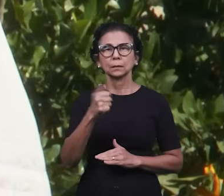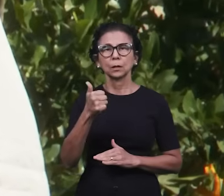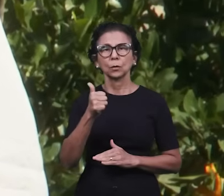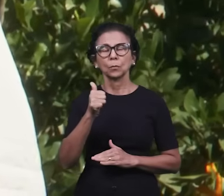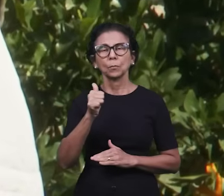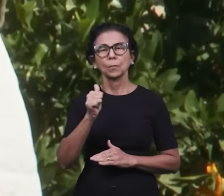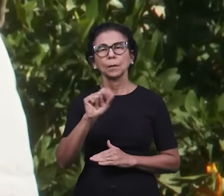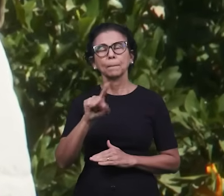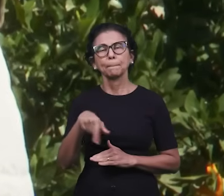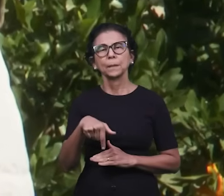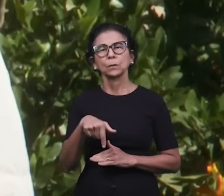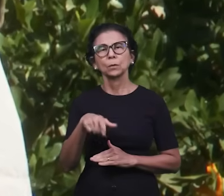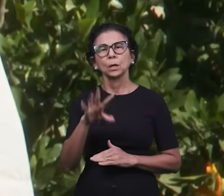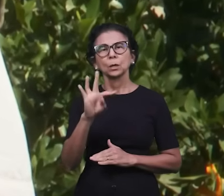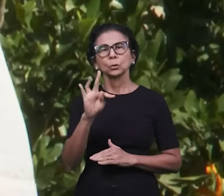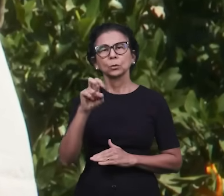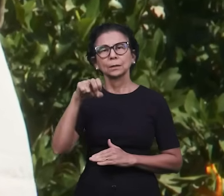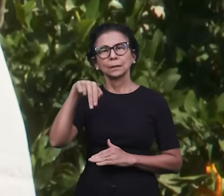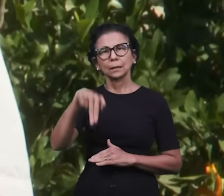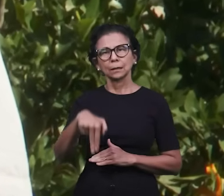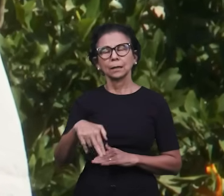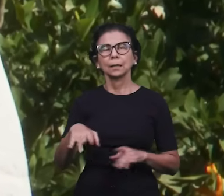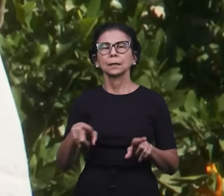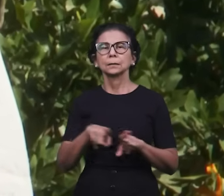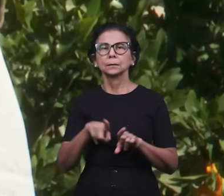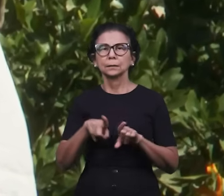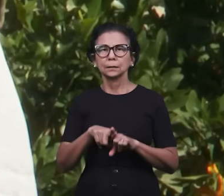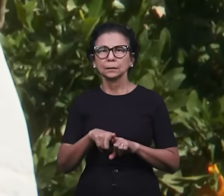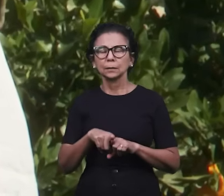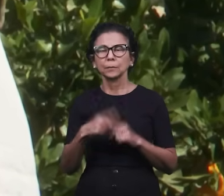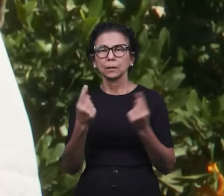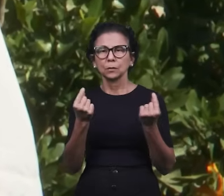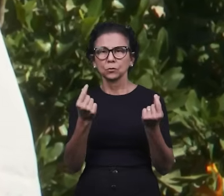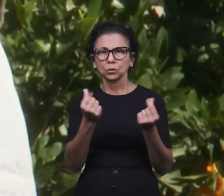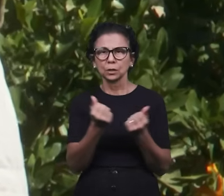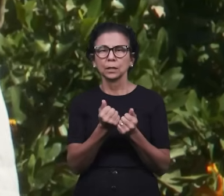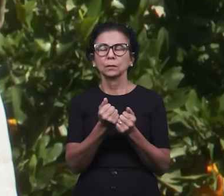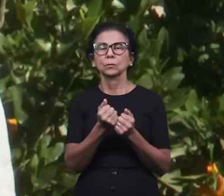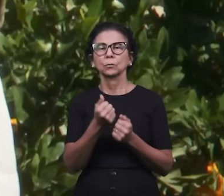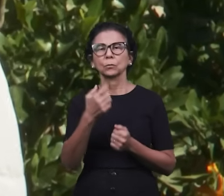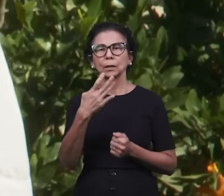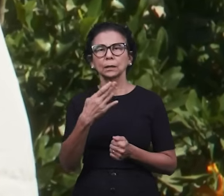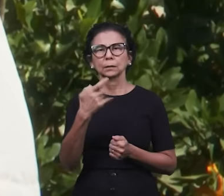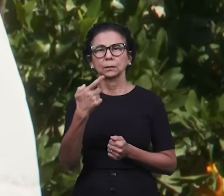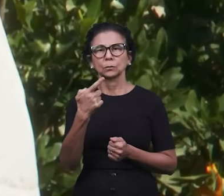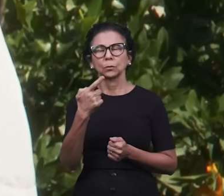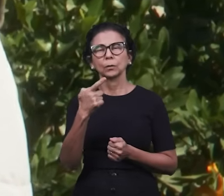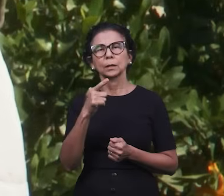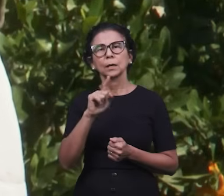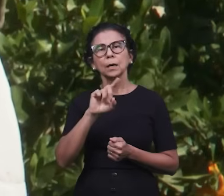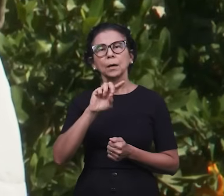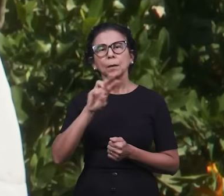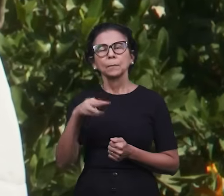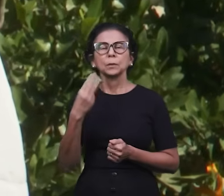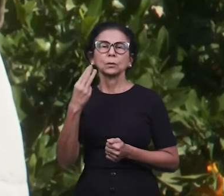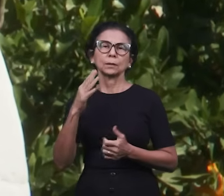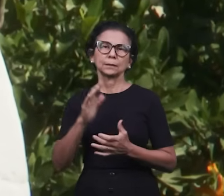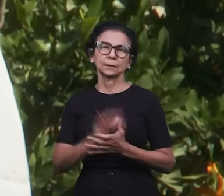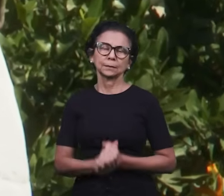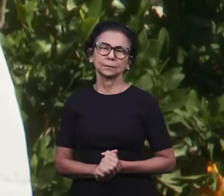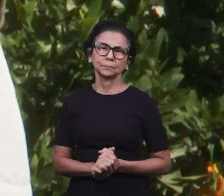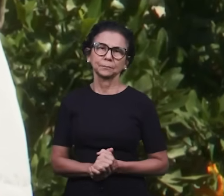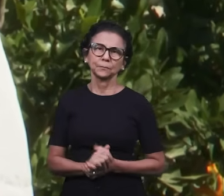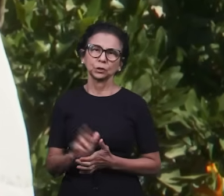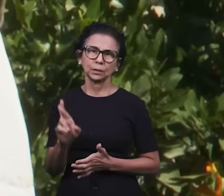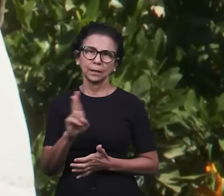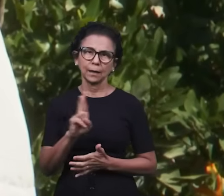A alternária ela é uma doença, né, causada por um fungo que tem atacado as lavouras aqui, né, no estado do Espírito Santo, principalmente na